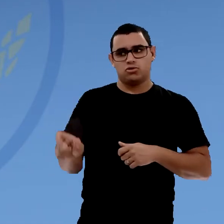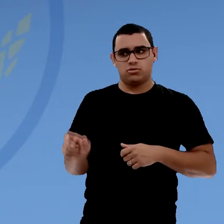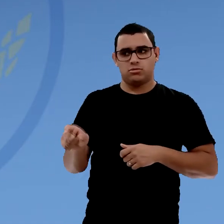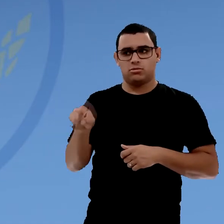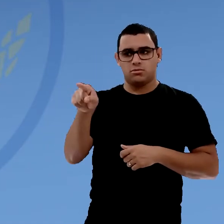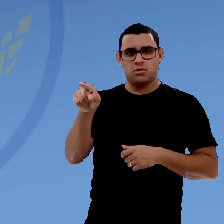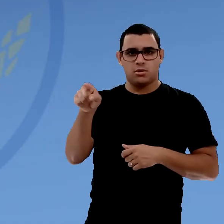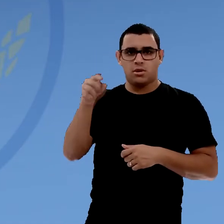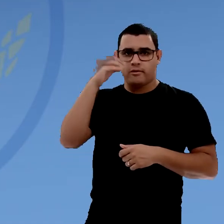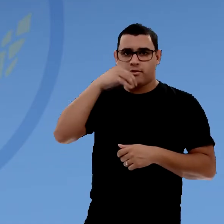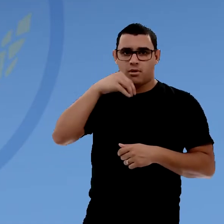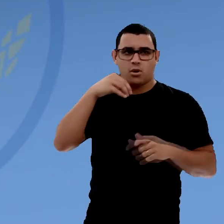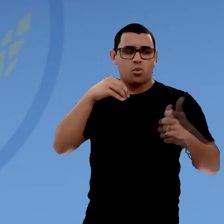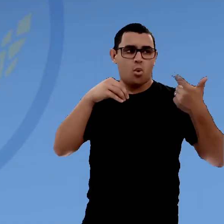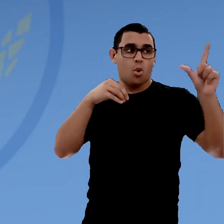que ele